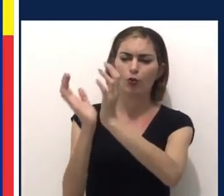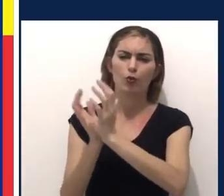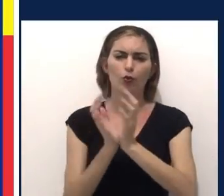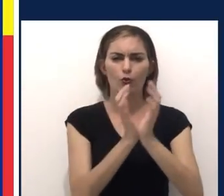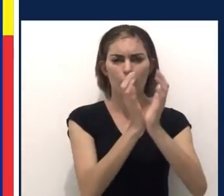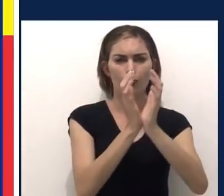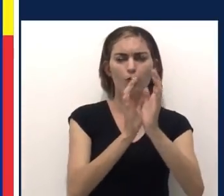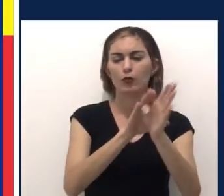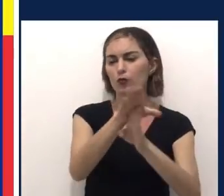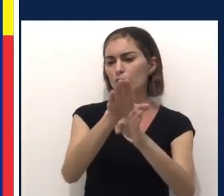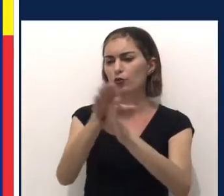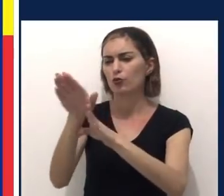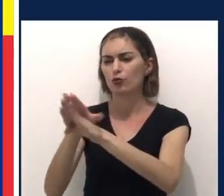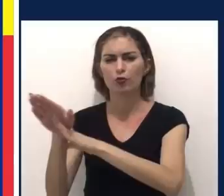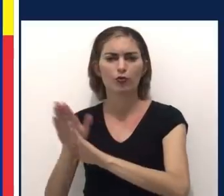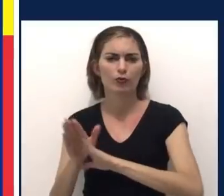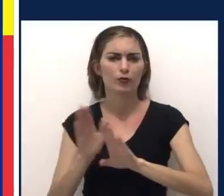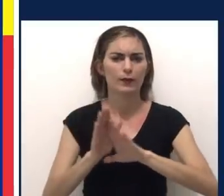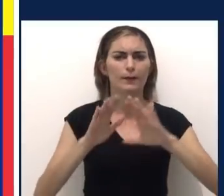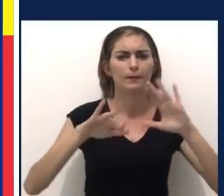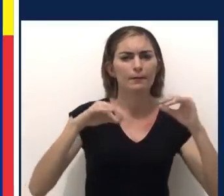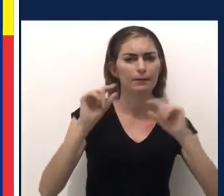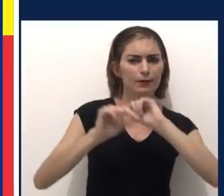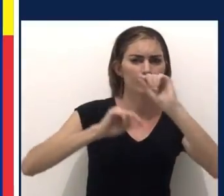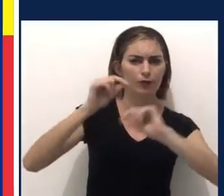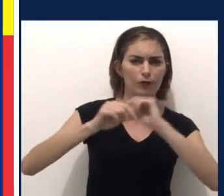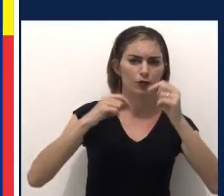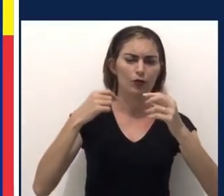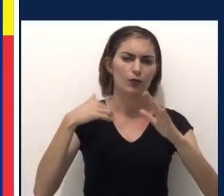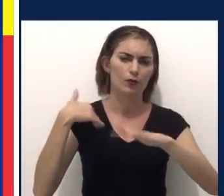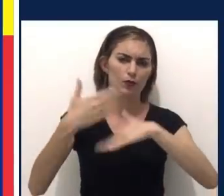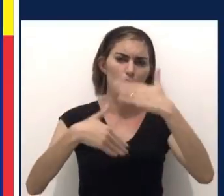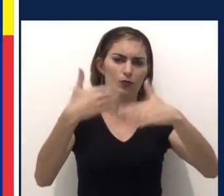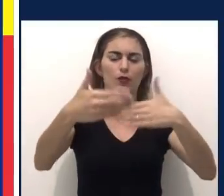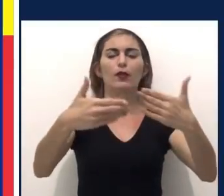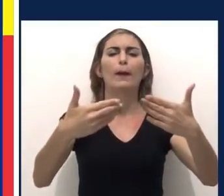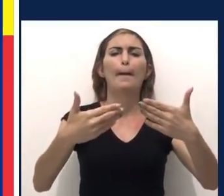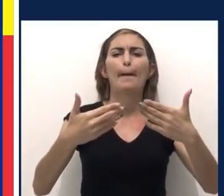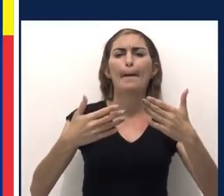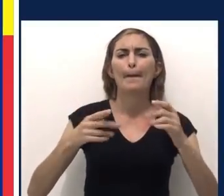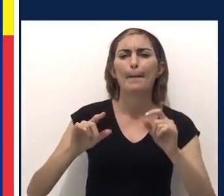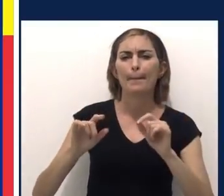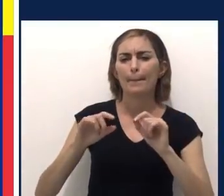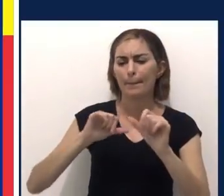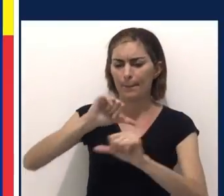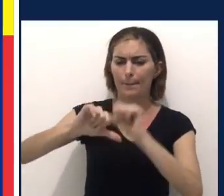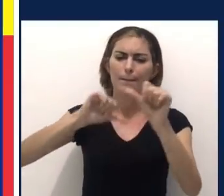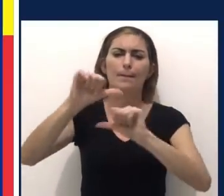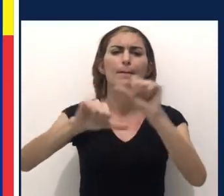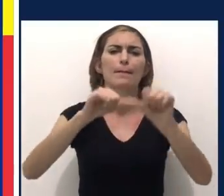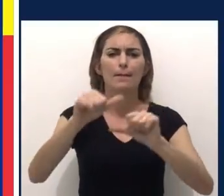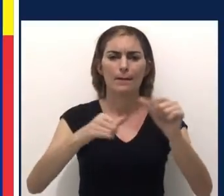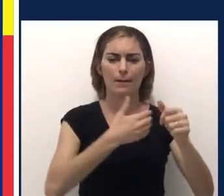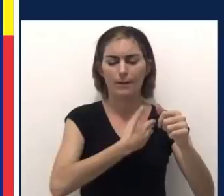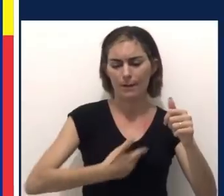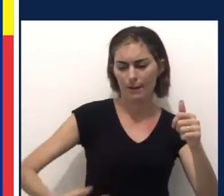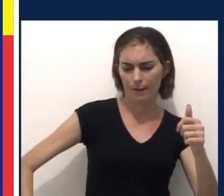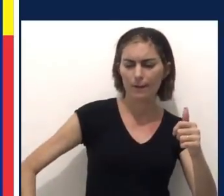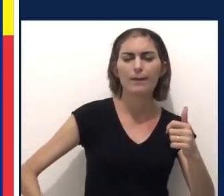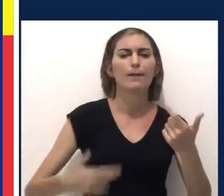Era baseada em grupo de conselheiros que, com o tempo, foram